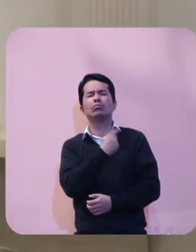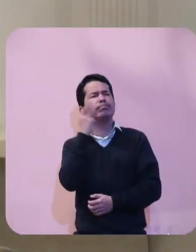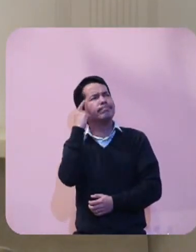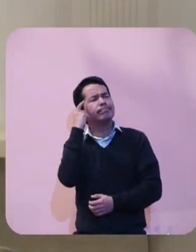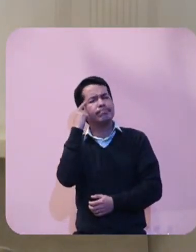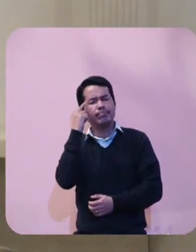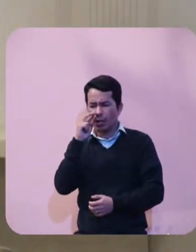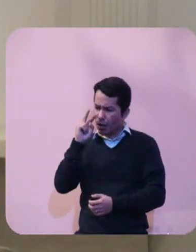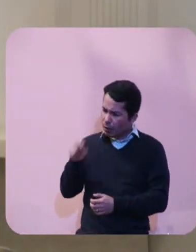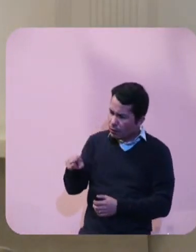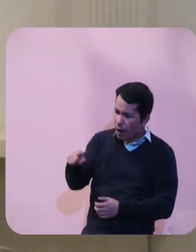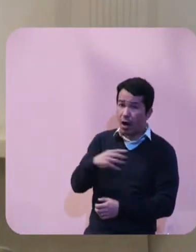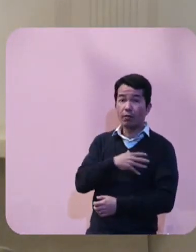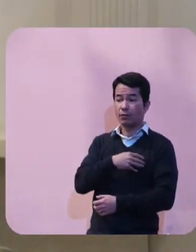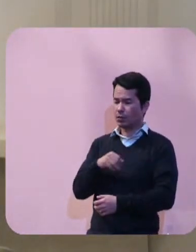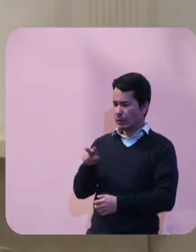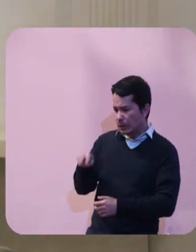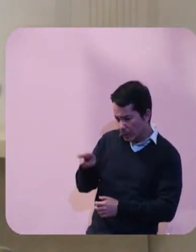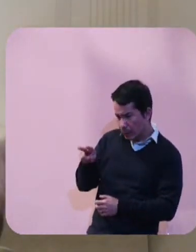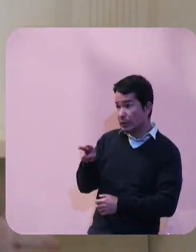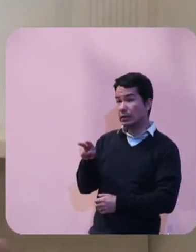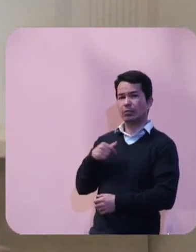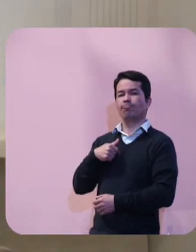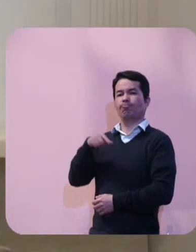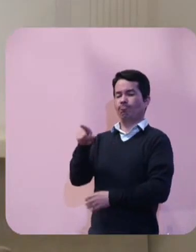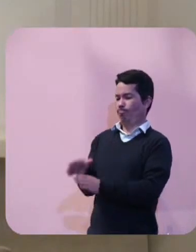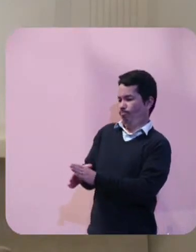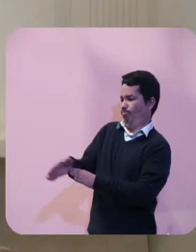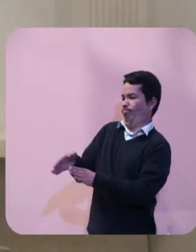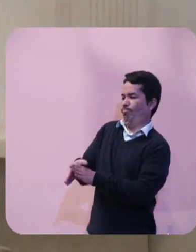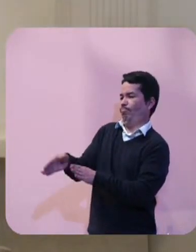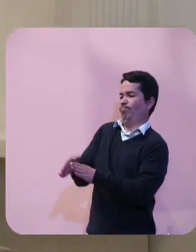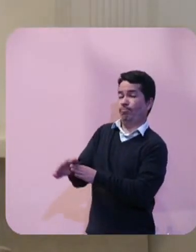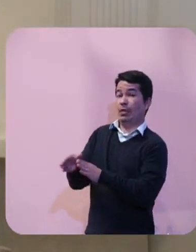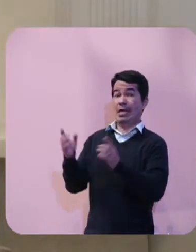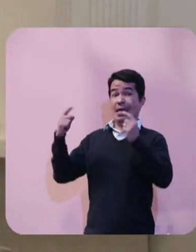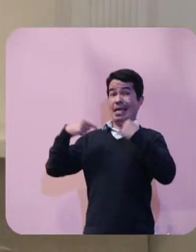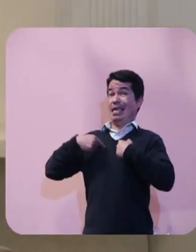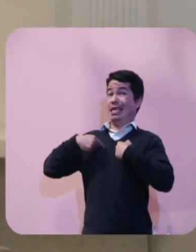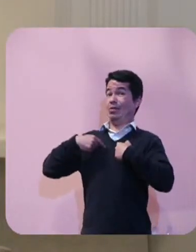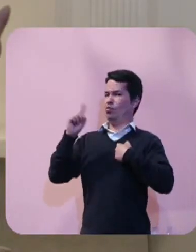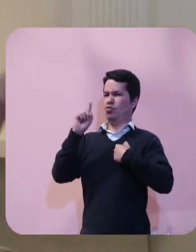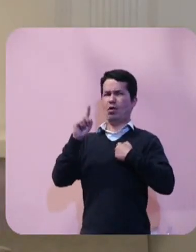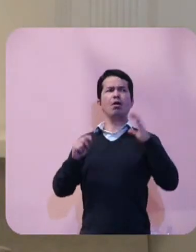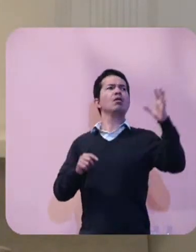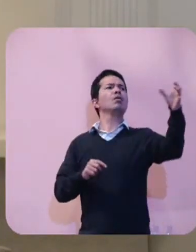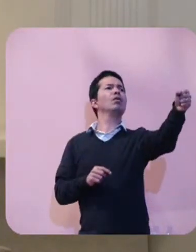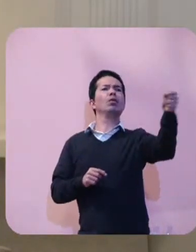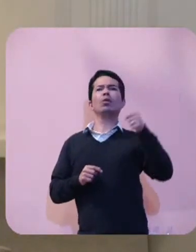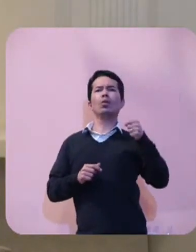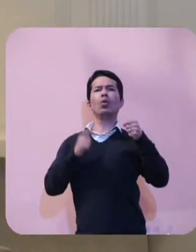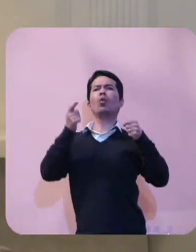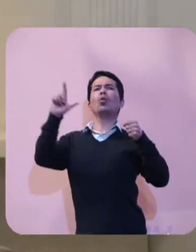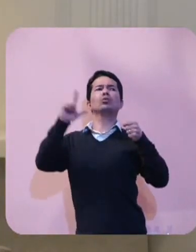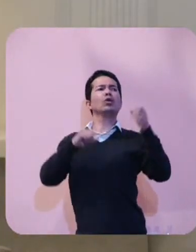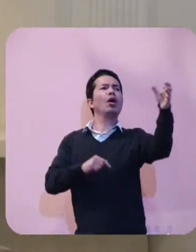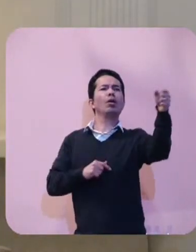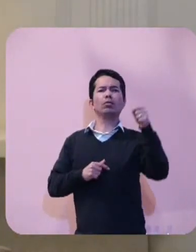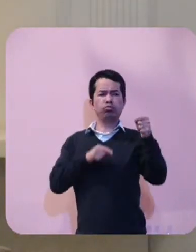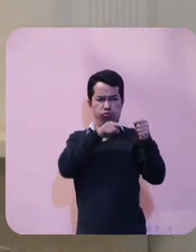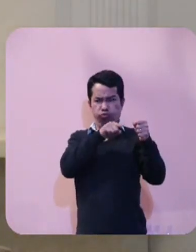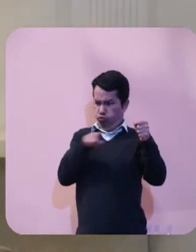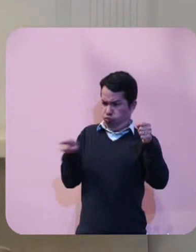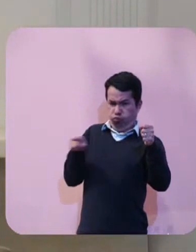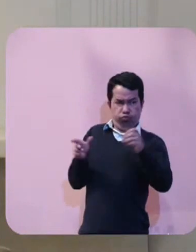E esta é uma missão que não pode ser terceirizada, nem compensada com outras coisas,